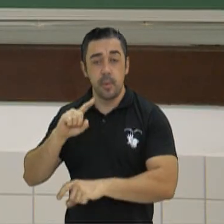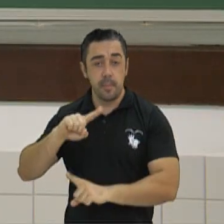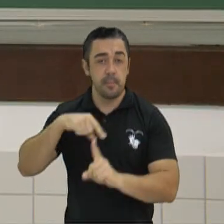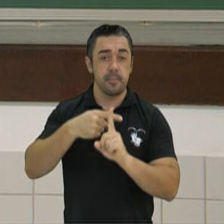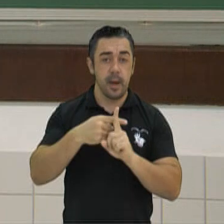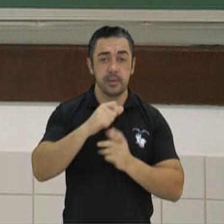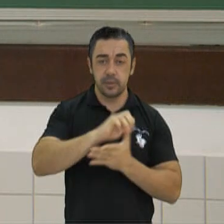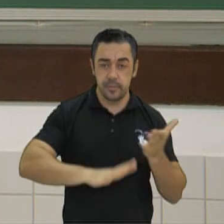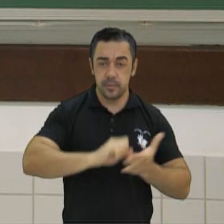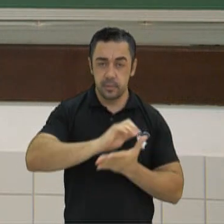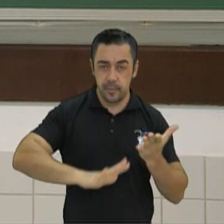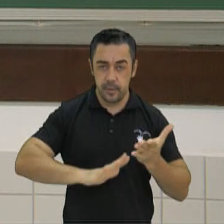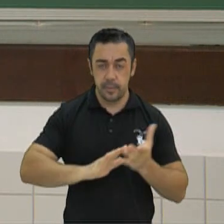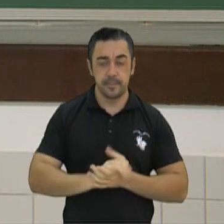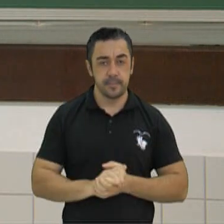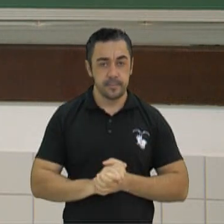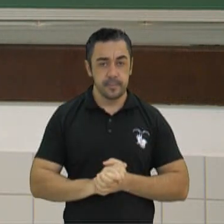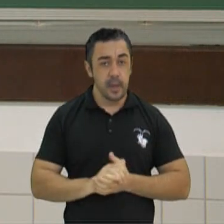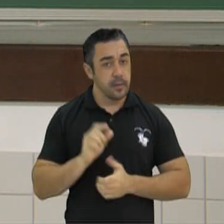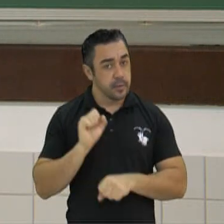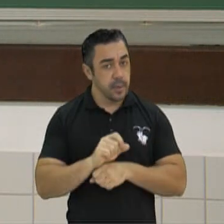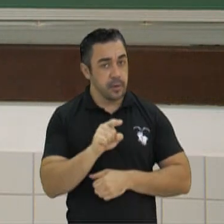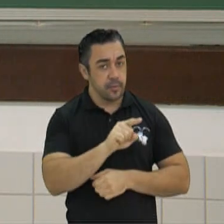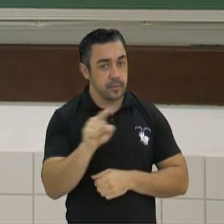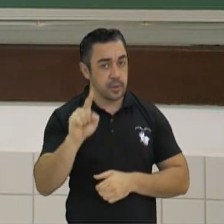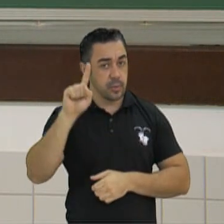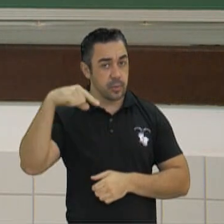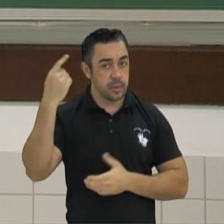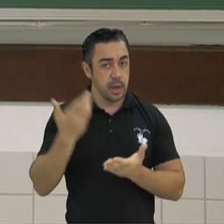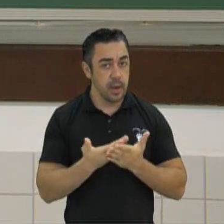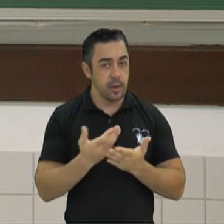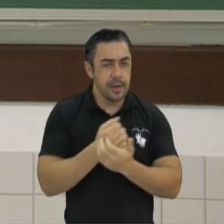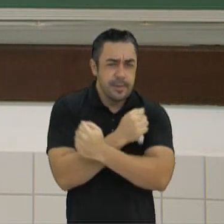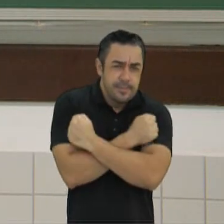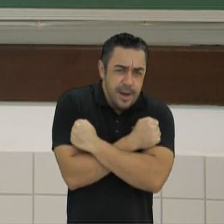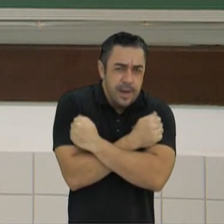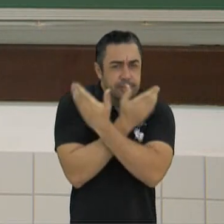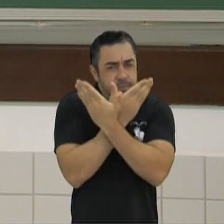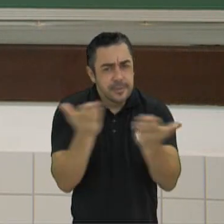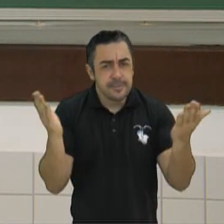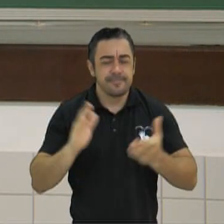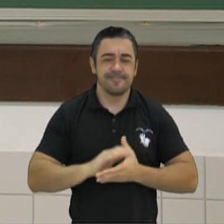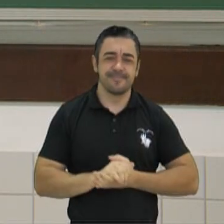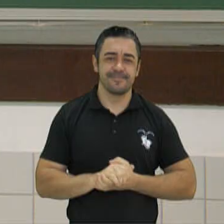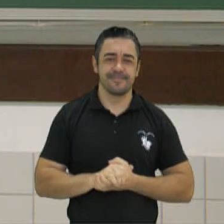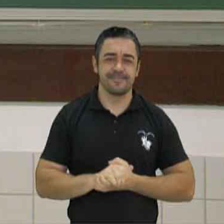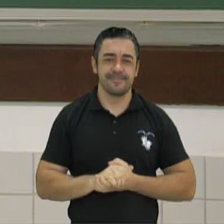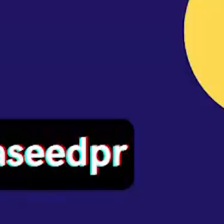problemas, tá bom, pessoal? Então, a professora aguarda vocês na próxima aula e um grande abraço para vocês!